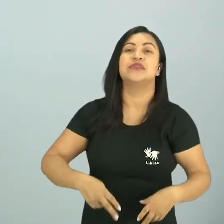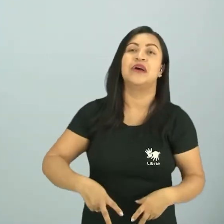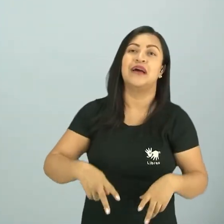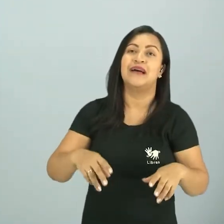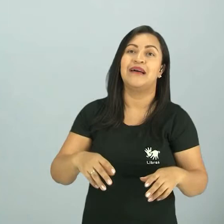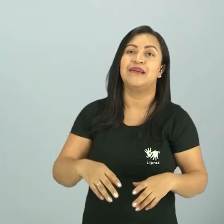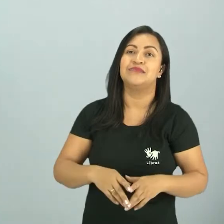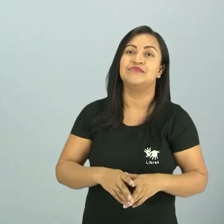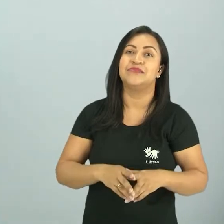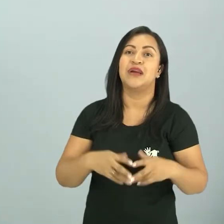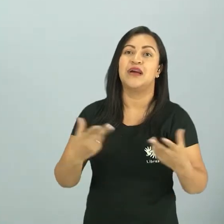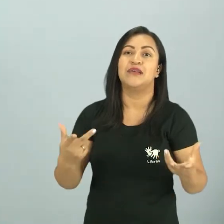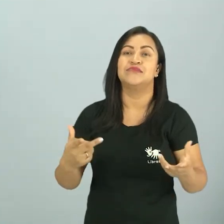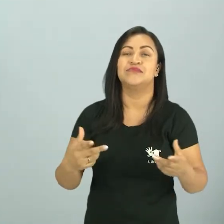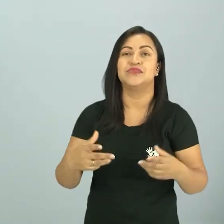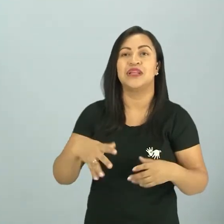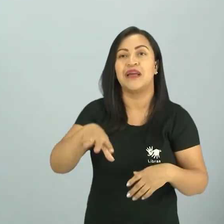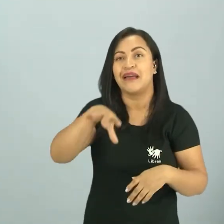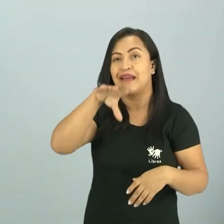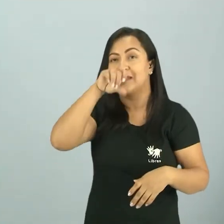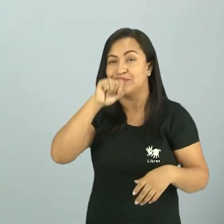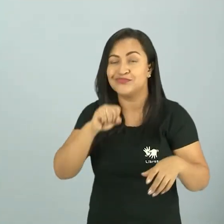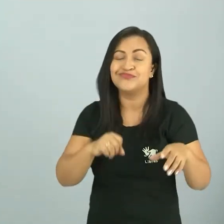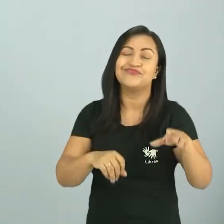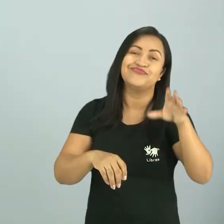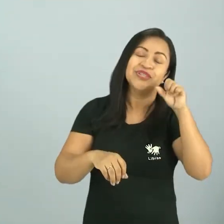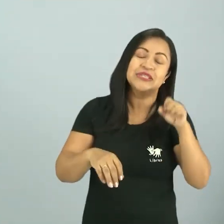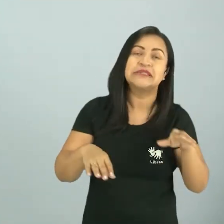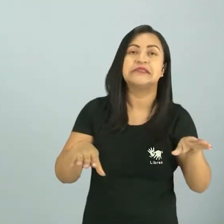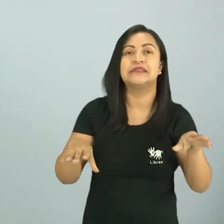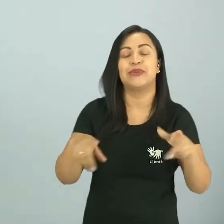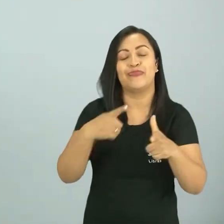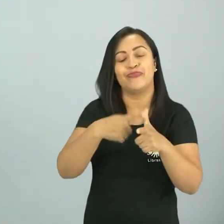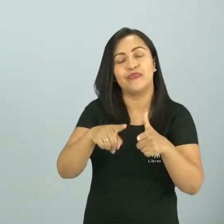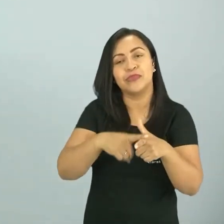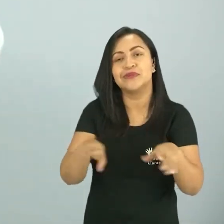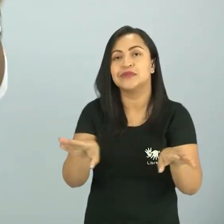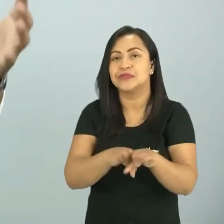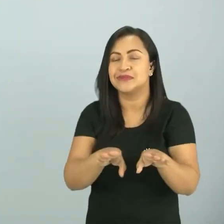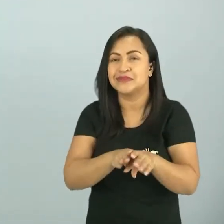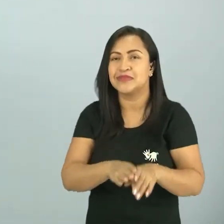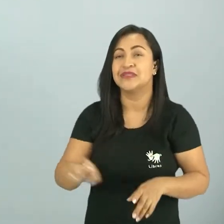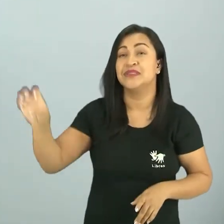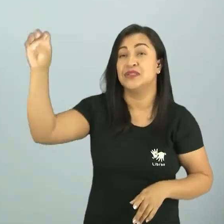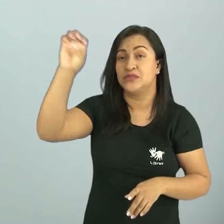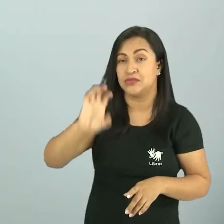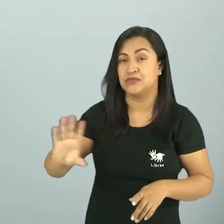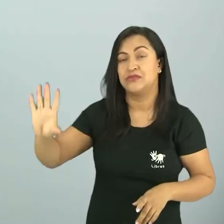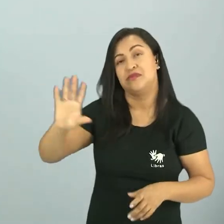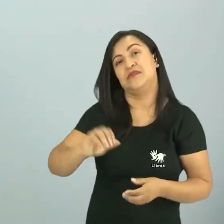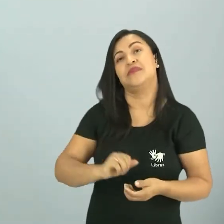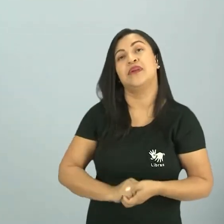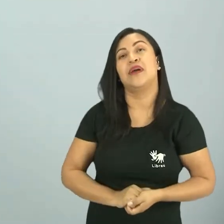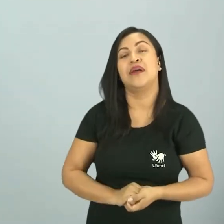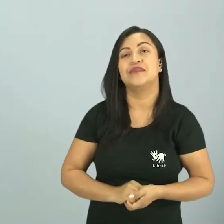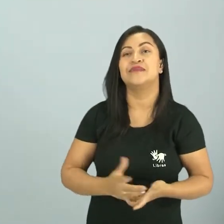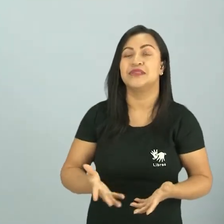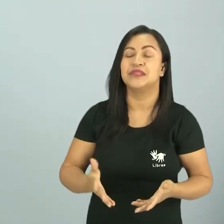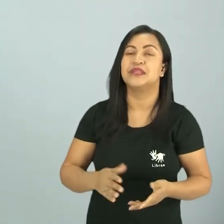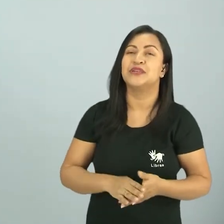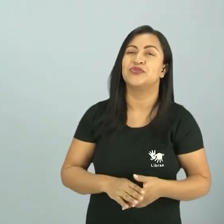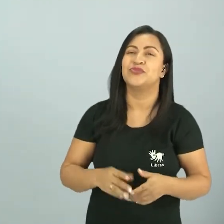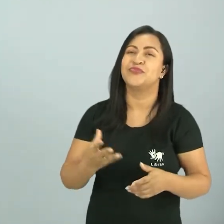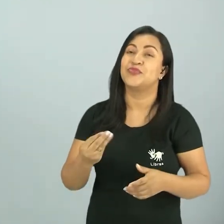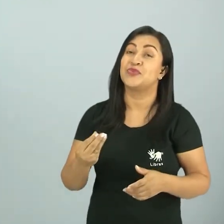também o de Chernobyl, tá? Foi o mais famoso ali que aconteceu na Ucrânia, passou para a Europa Ocidental inteira, a questão da fumaça